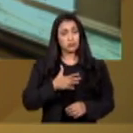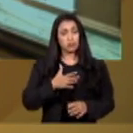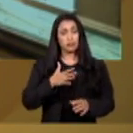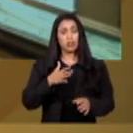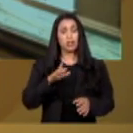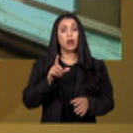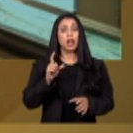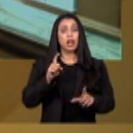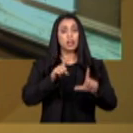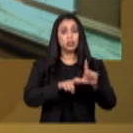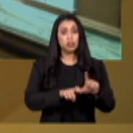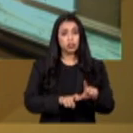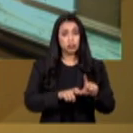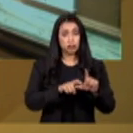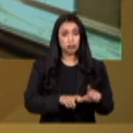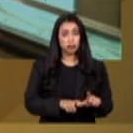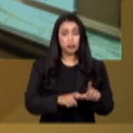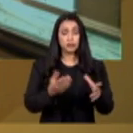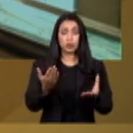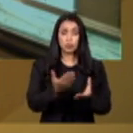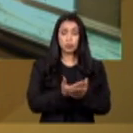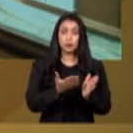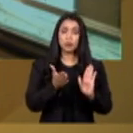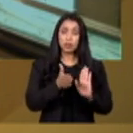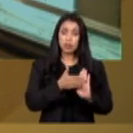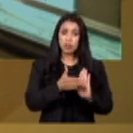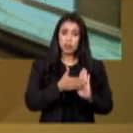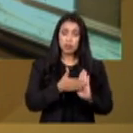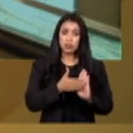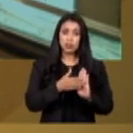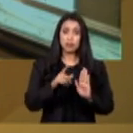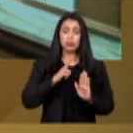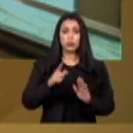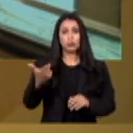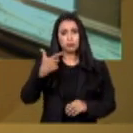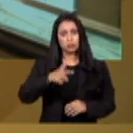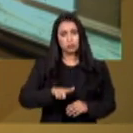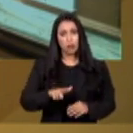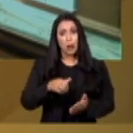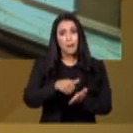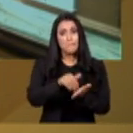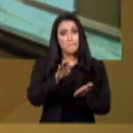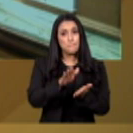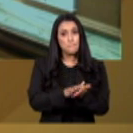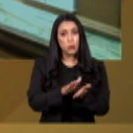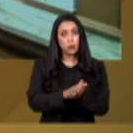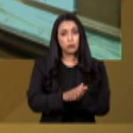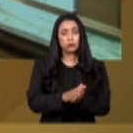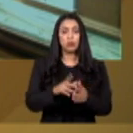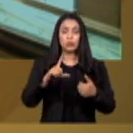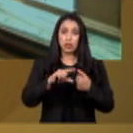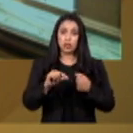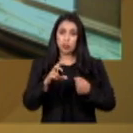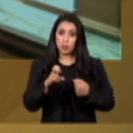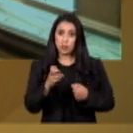o processo específico e atualmente aplicada